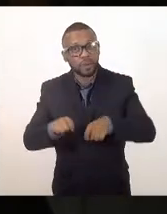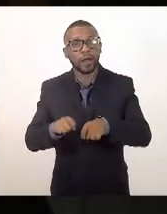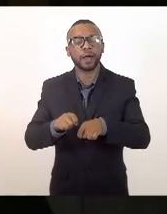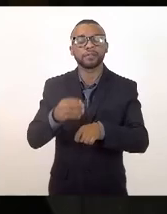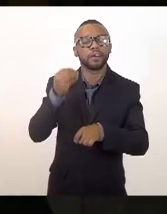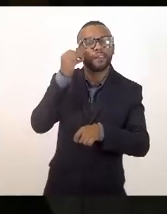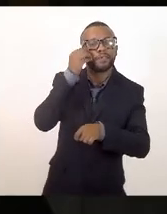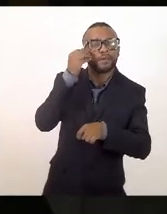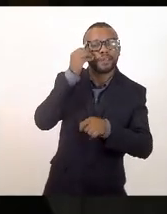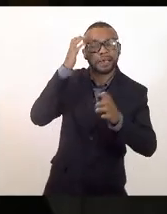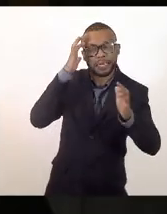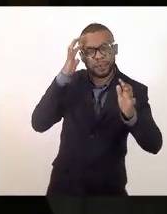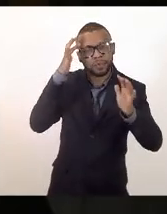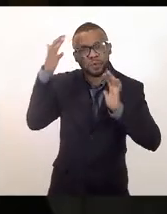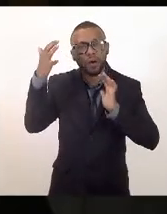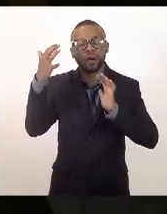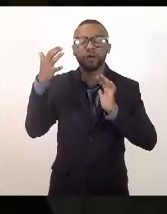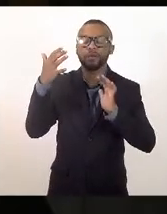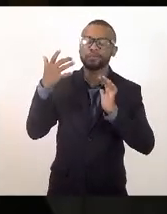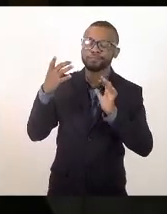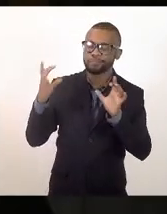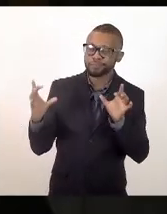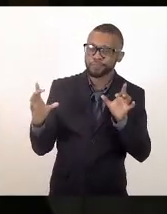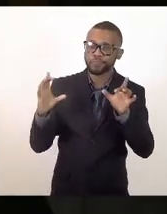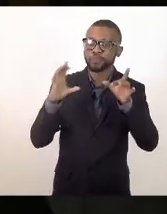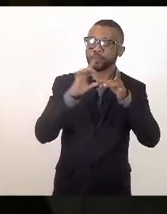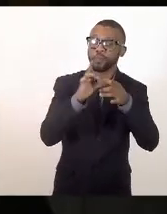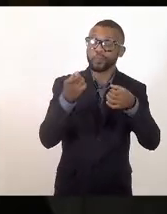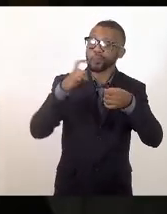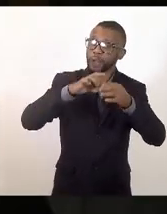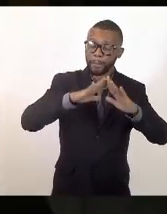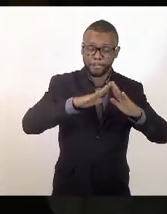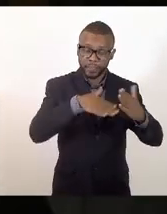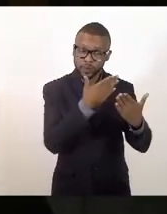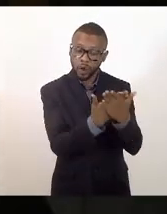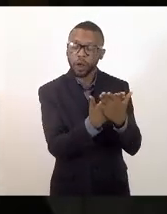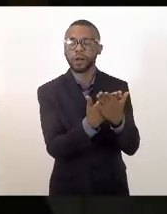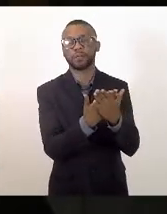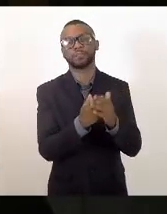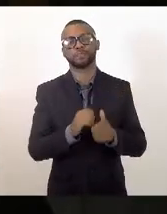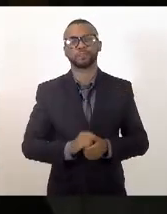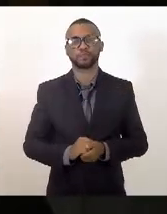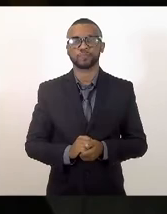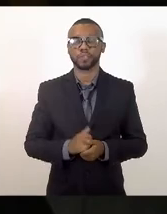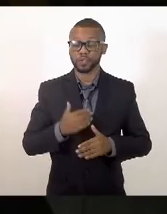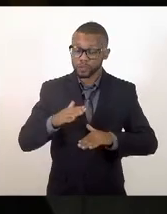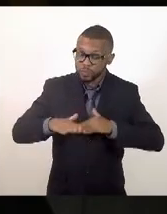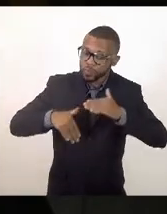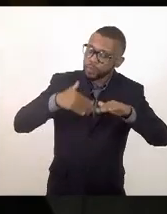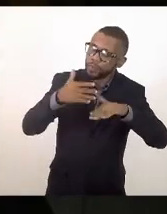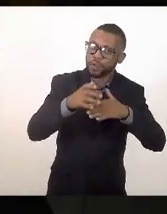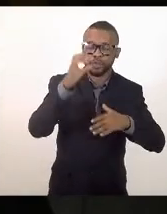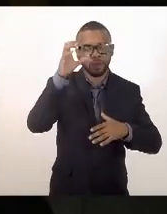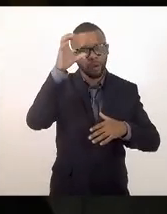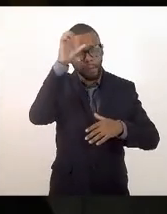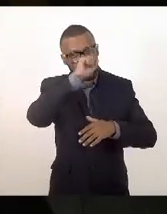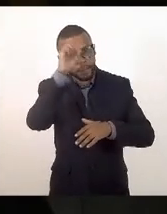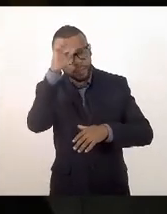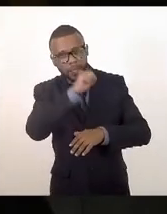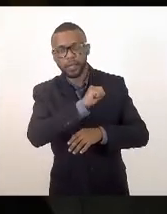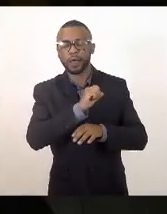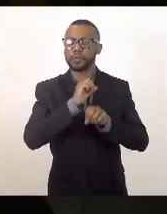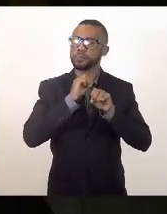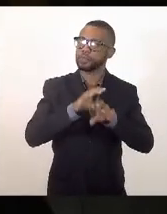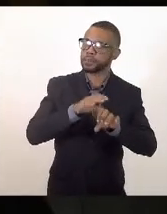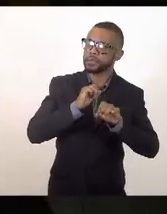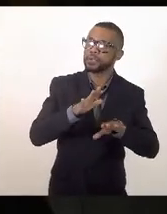rever situações, se reconectar à escola, desenvolver o seu processo de ensino-aprendizagem, né, e, de alguma